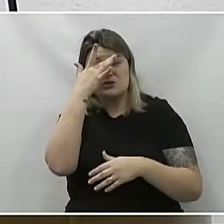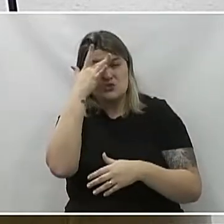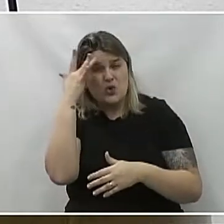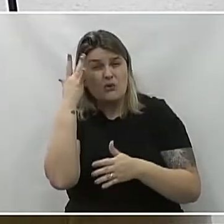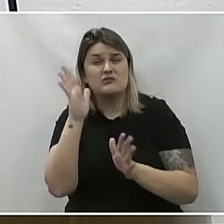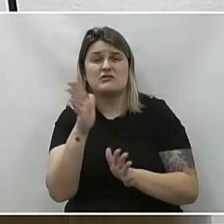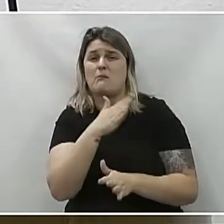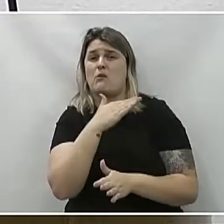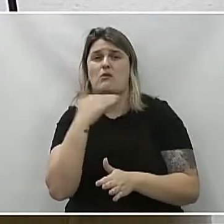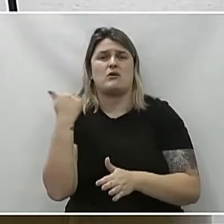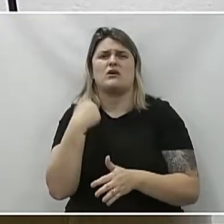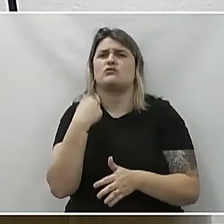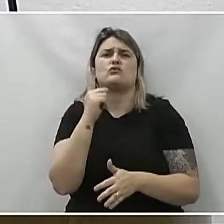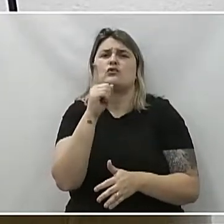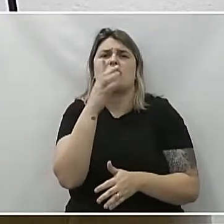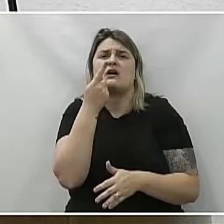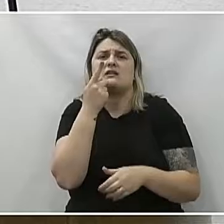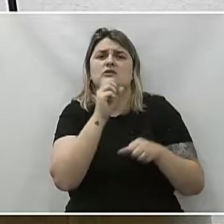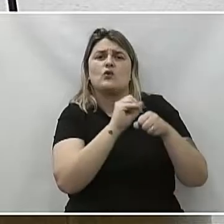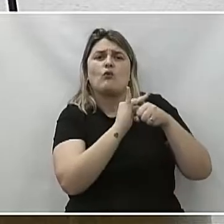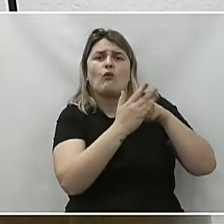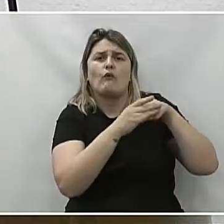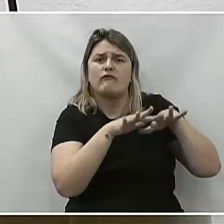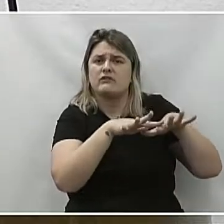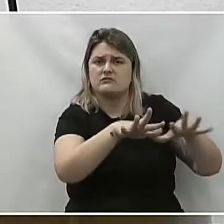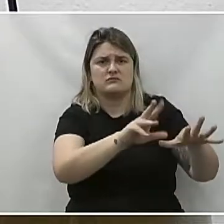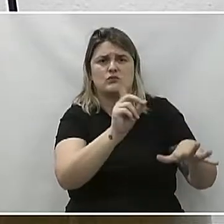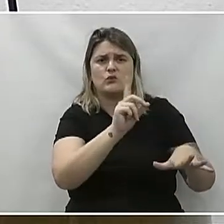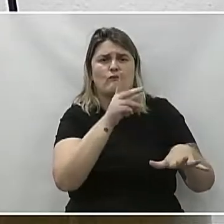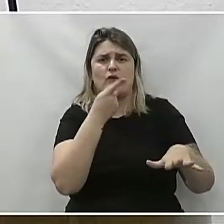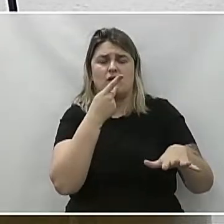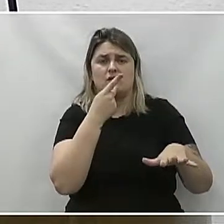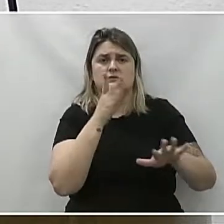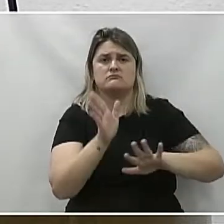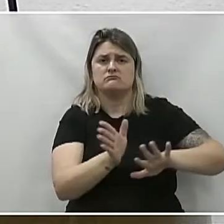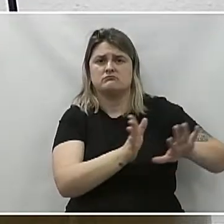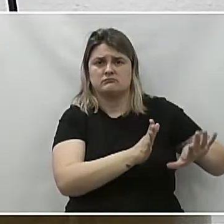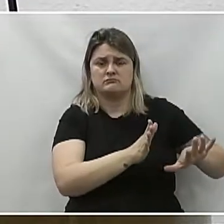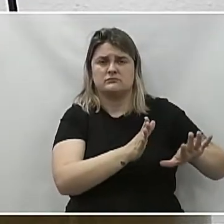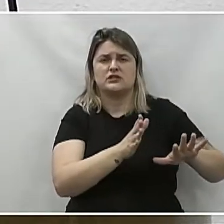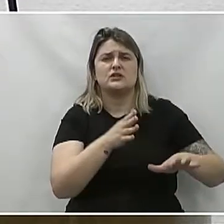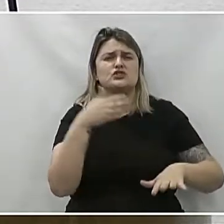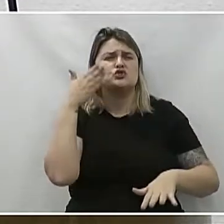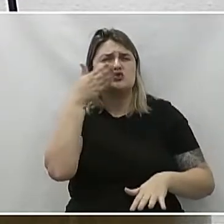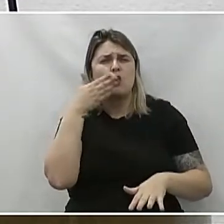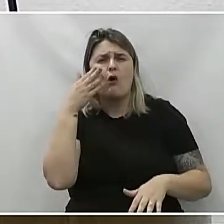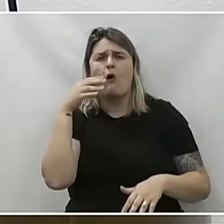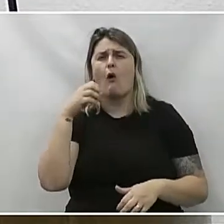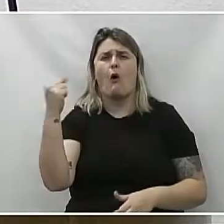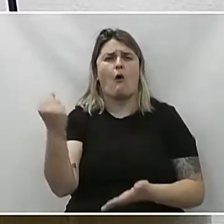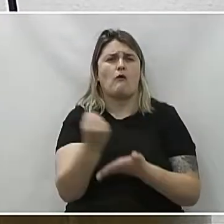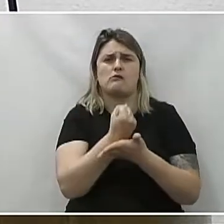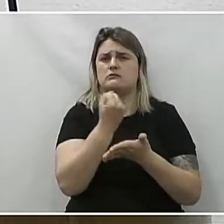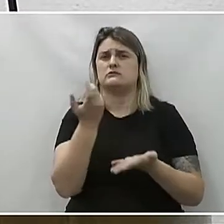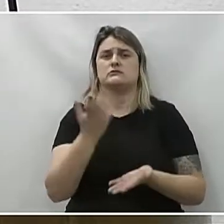matou muitos brasileiros, e eu nem estou falando só da pandemia aqui. os discursos de ódio que têm